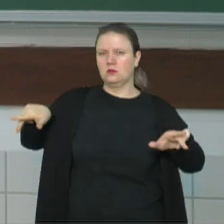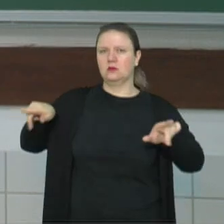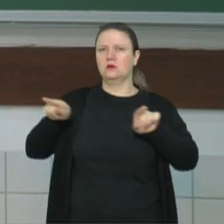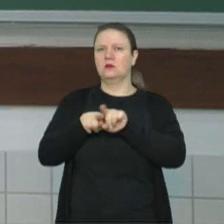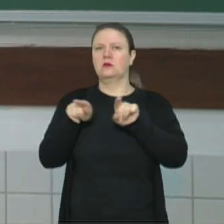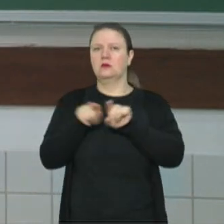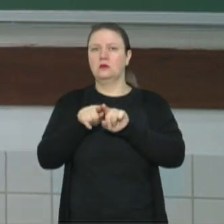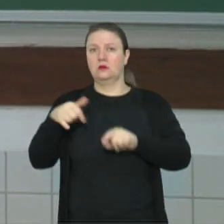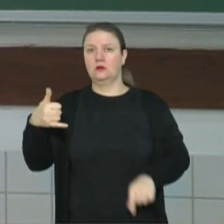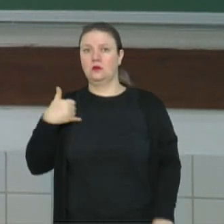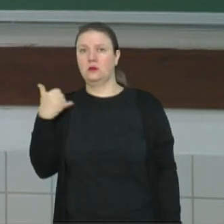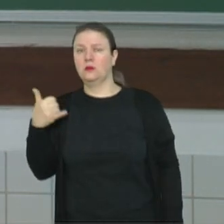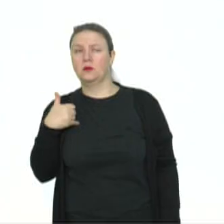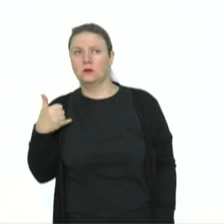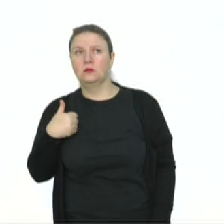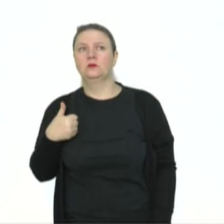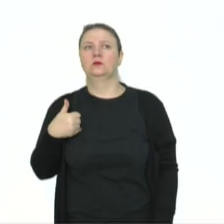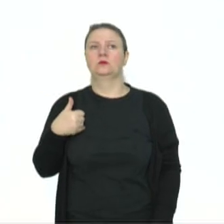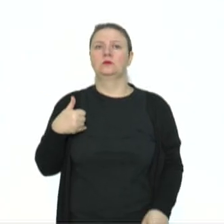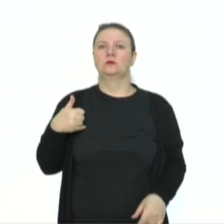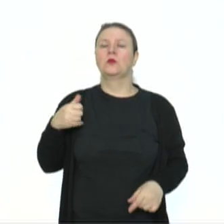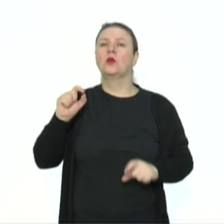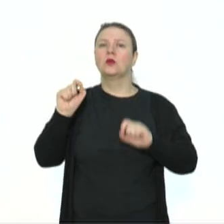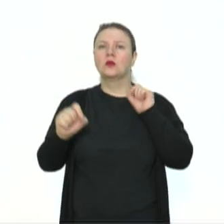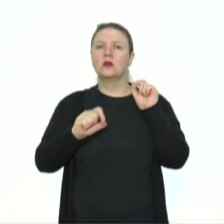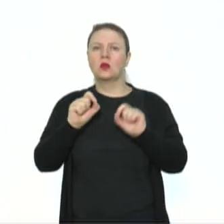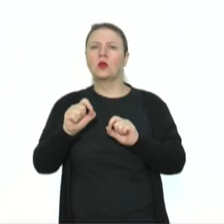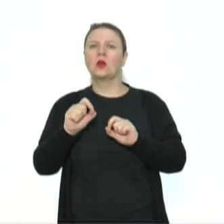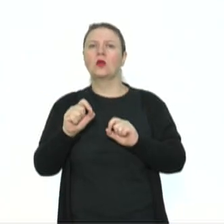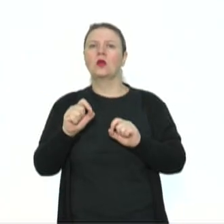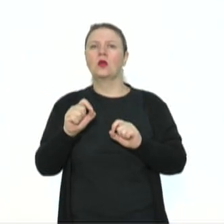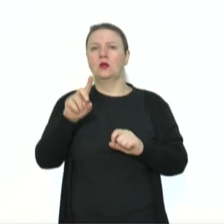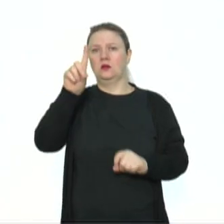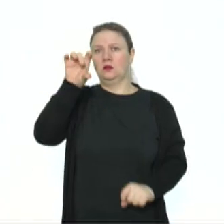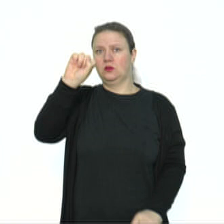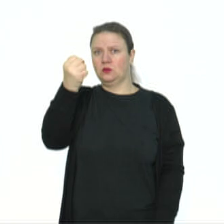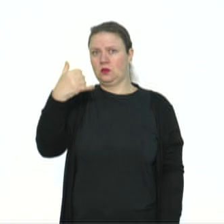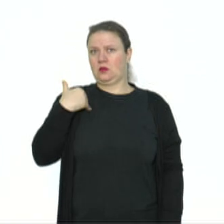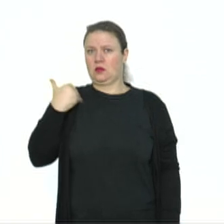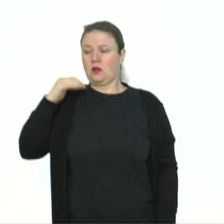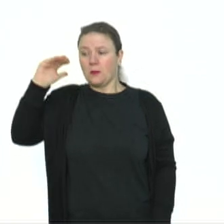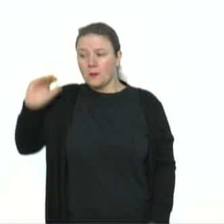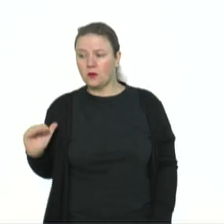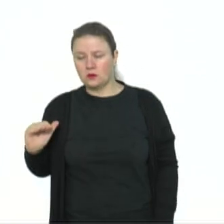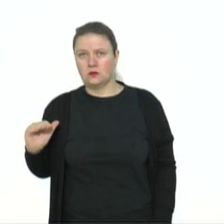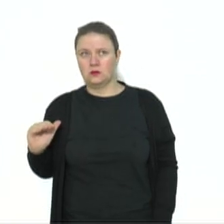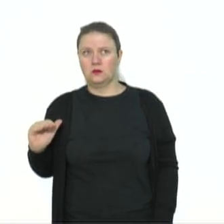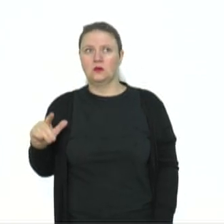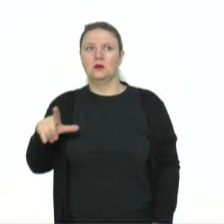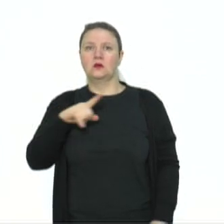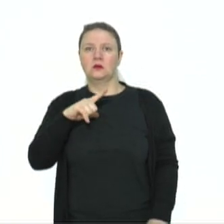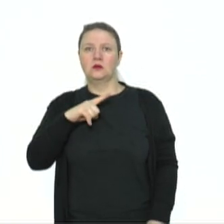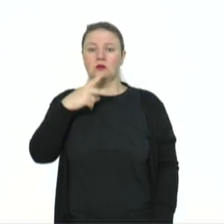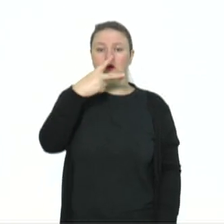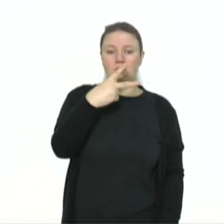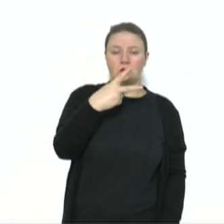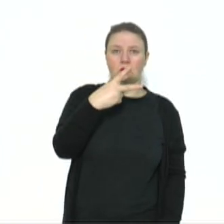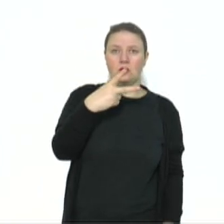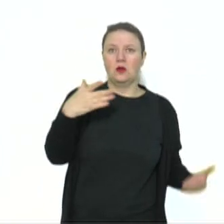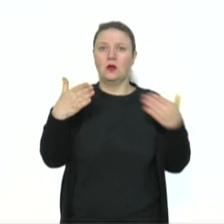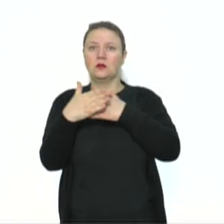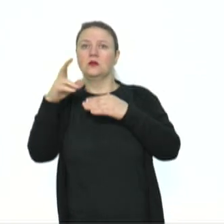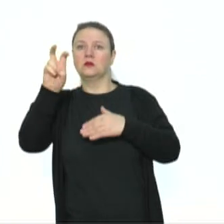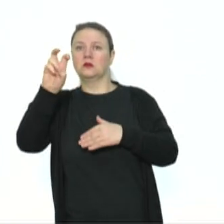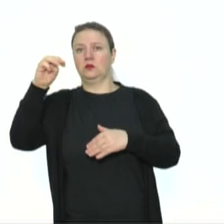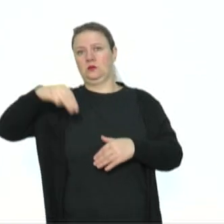à idade do atleta. Então categorias menores, abaixo de 18 anos, varia de 2 a 5 minutos, dependendo da idade